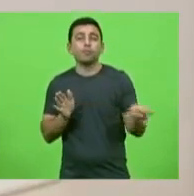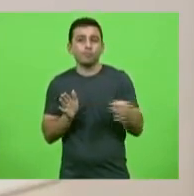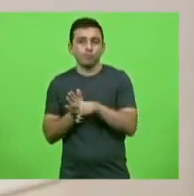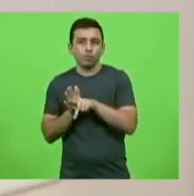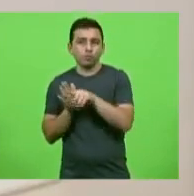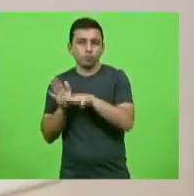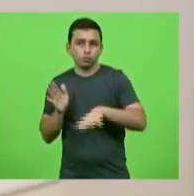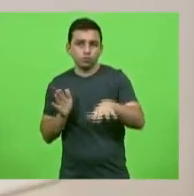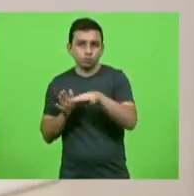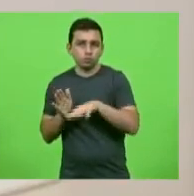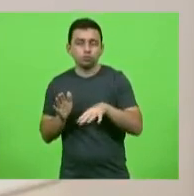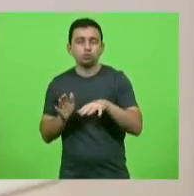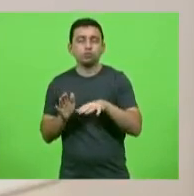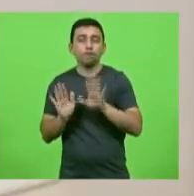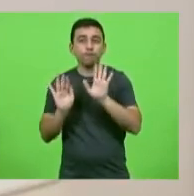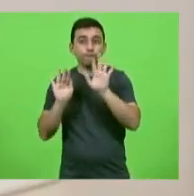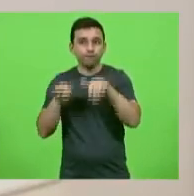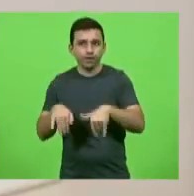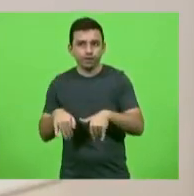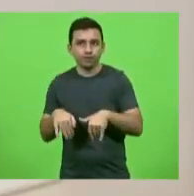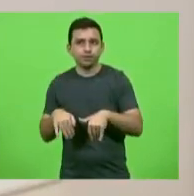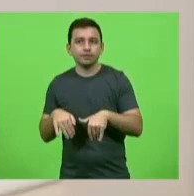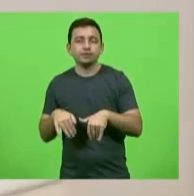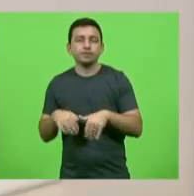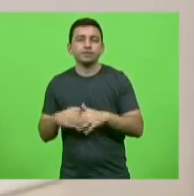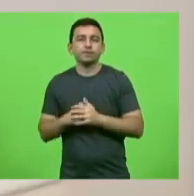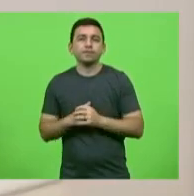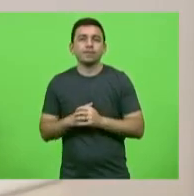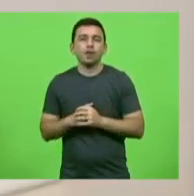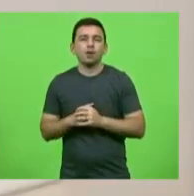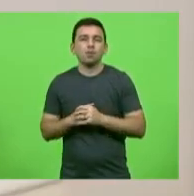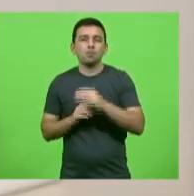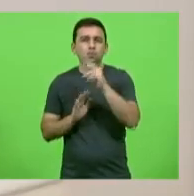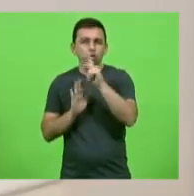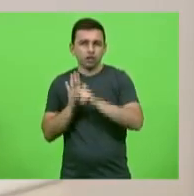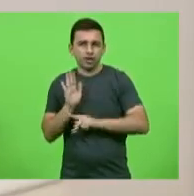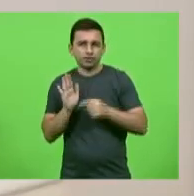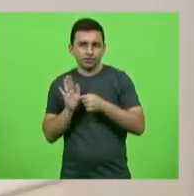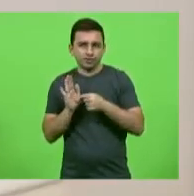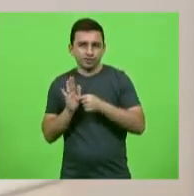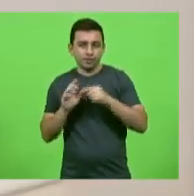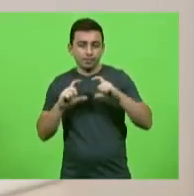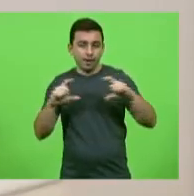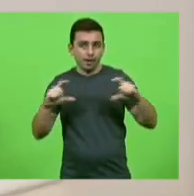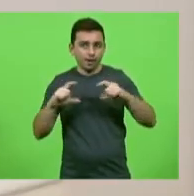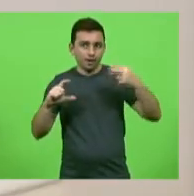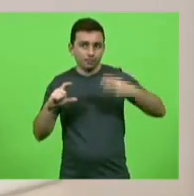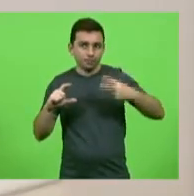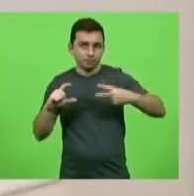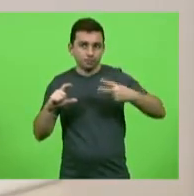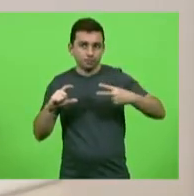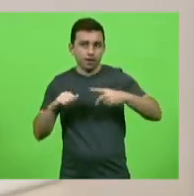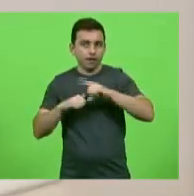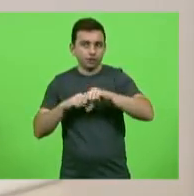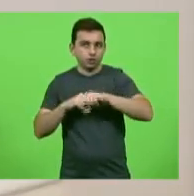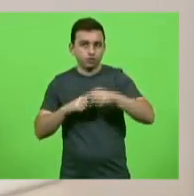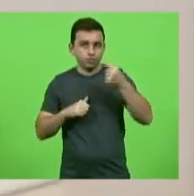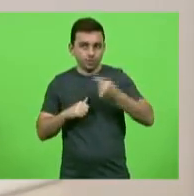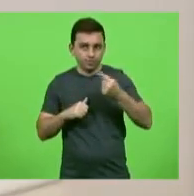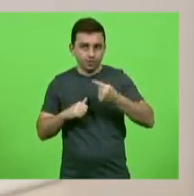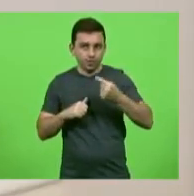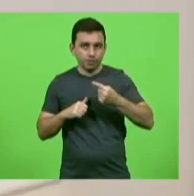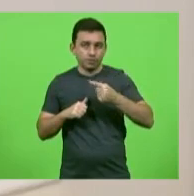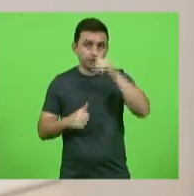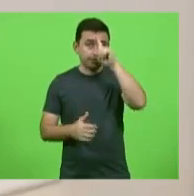minuta final. O ponto nodal desse projeto é o parágrafo 2º do artigo 1º, que